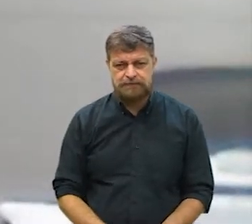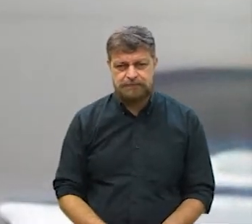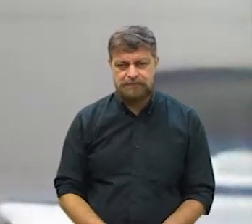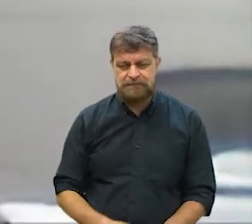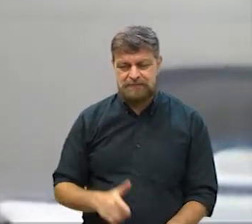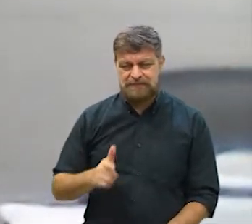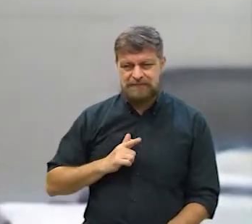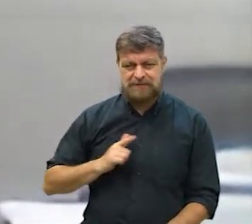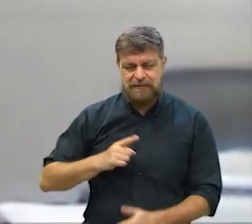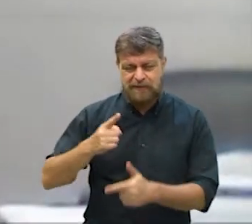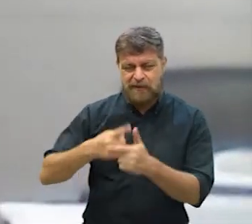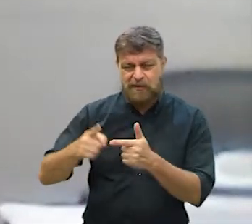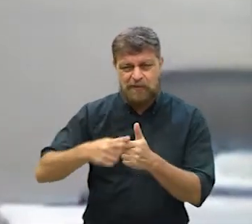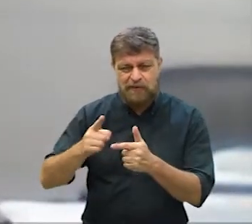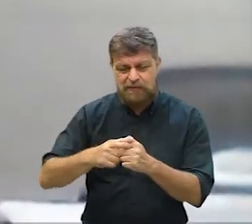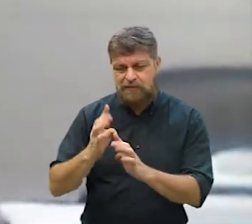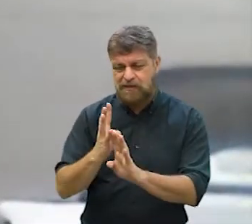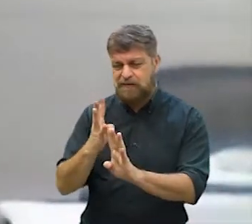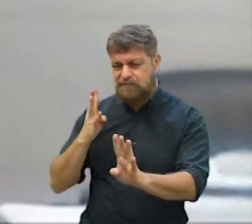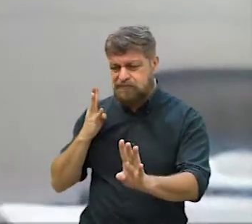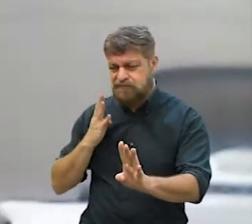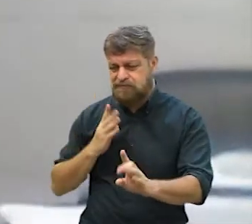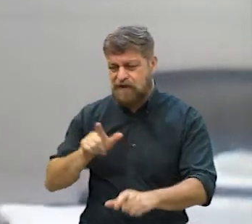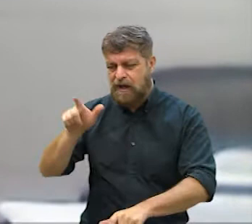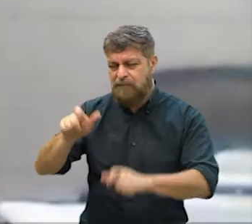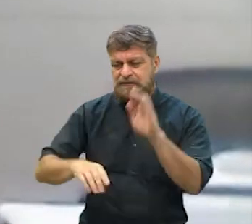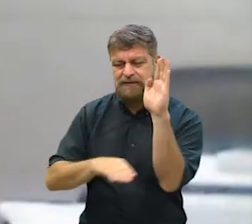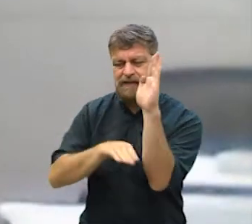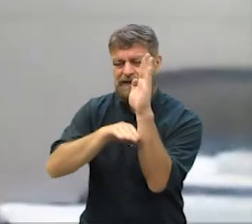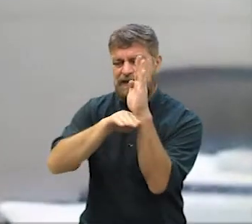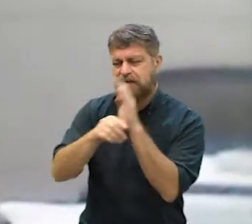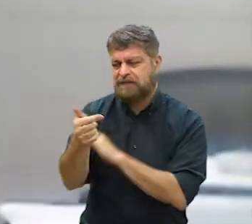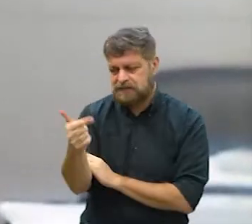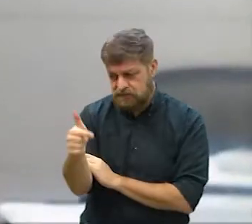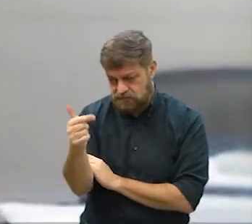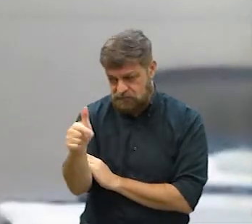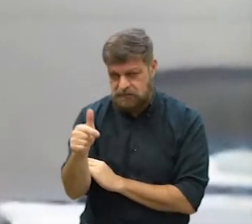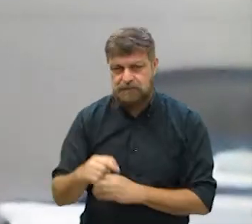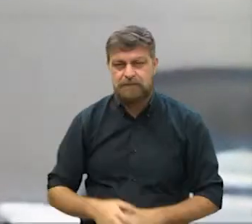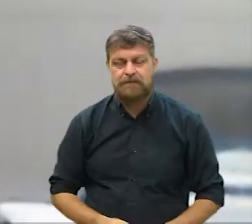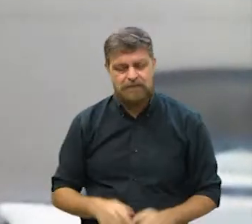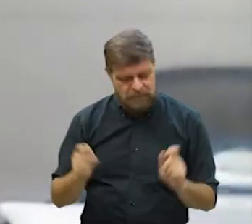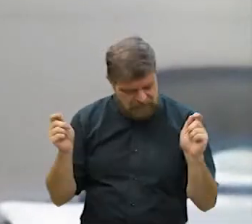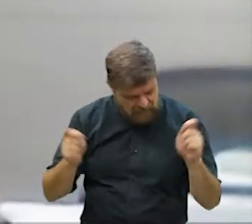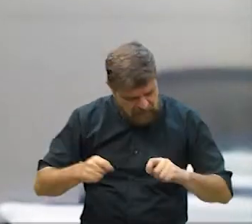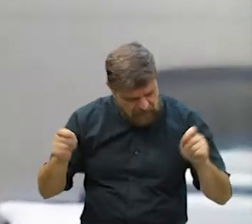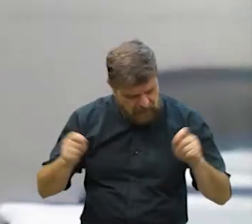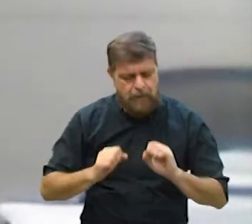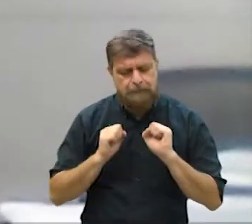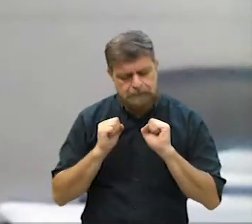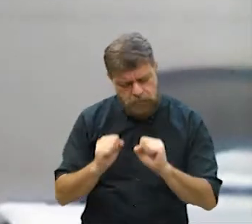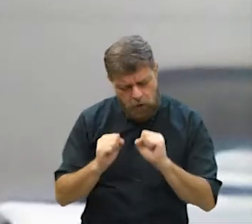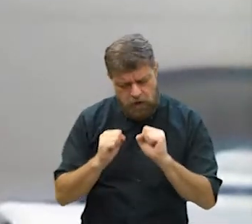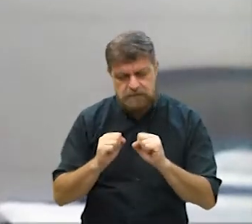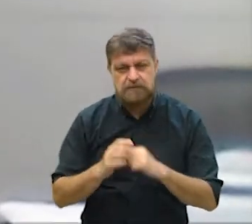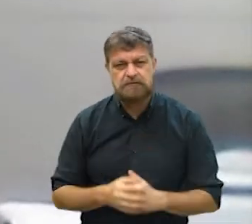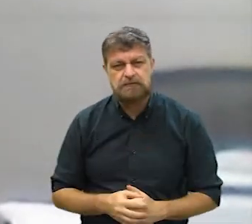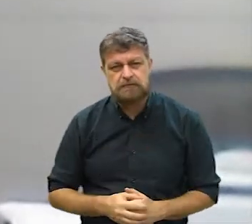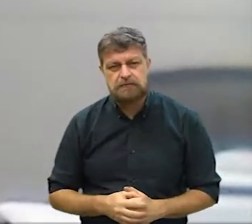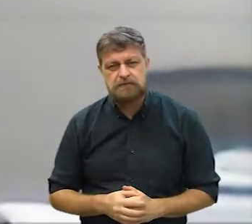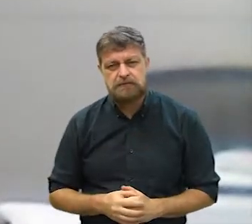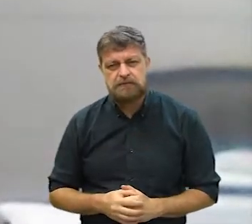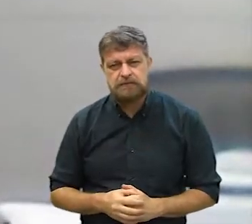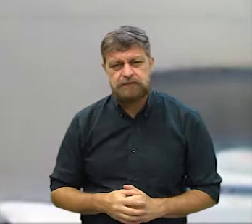a diminuição de necessidades habitacionais. É possível isso, é possível isso.